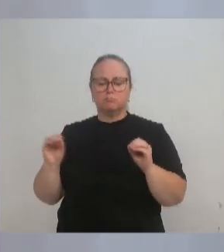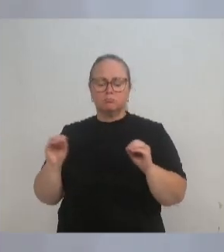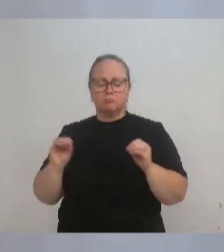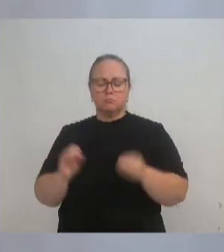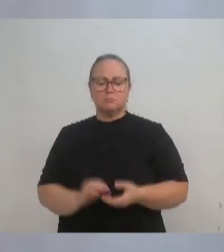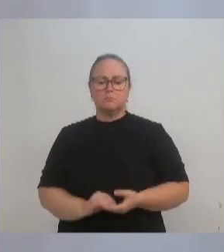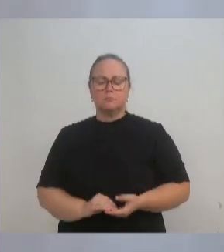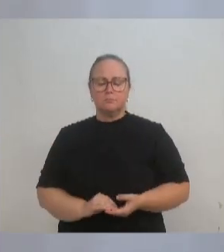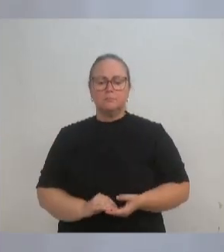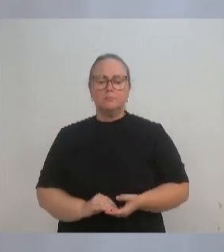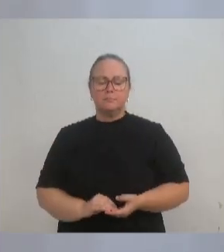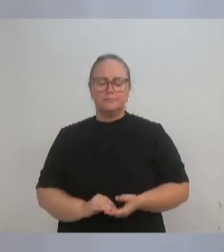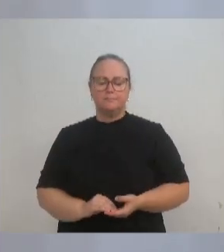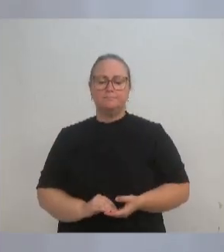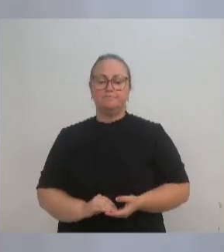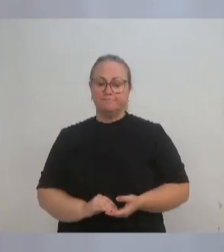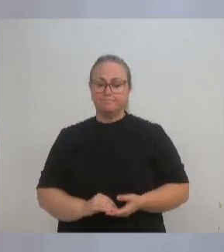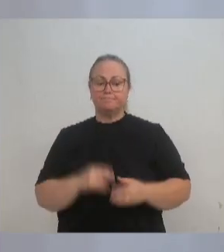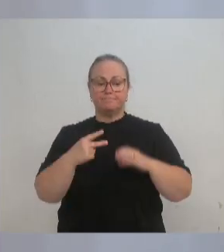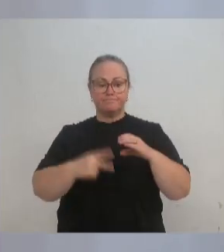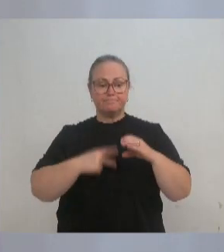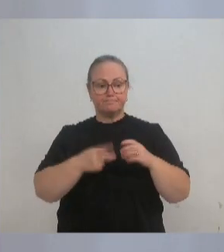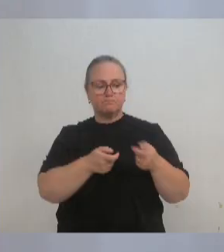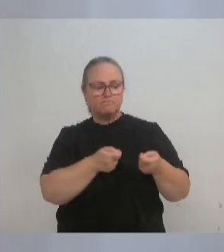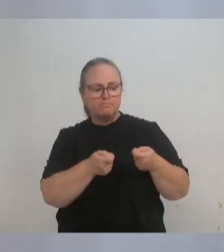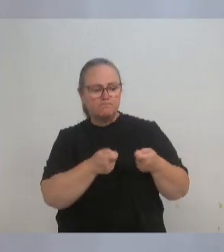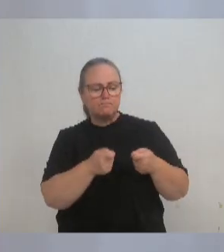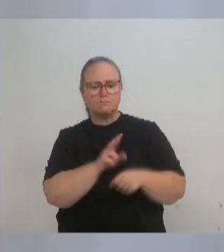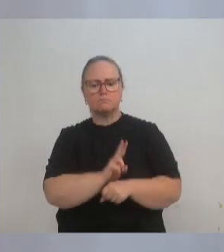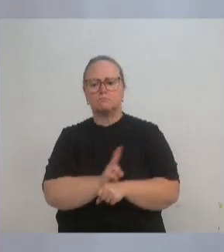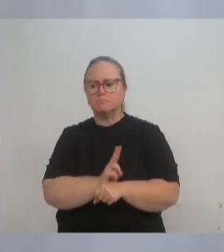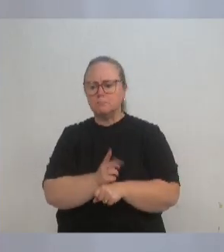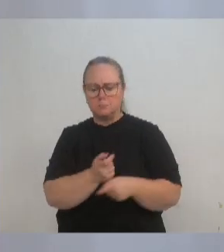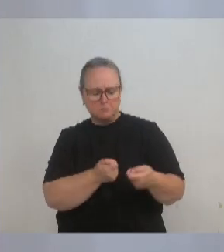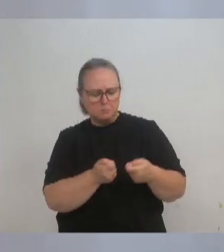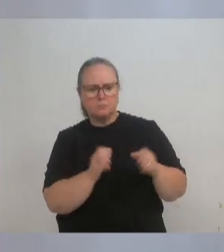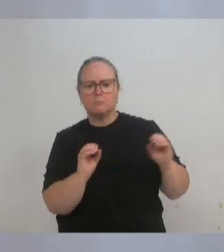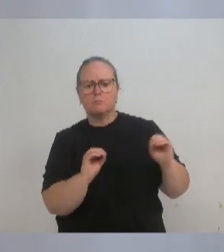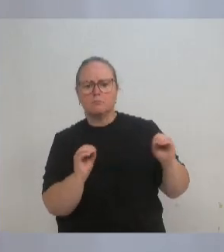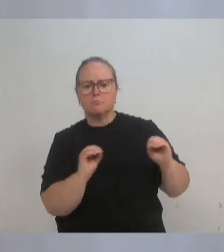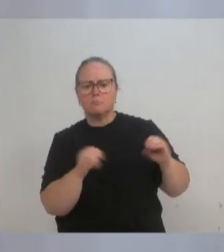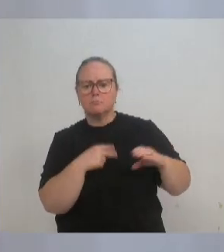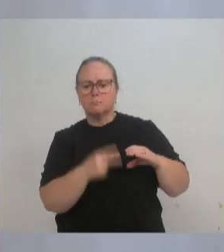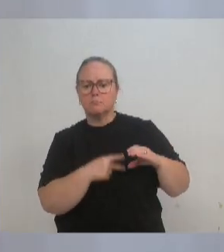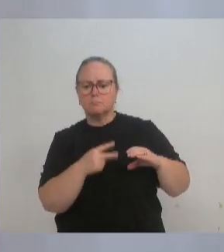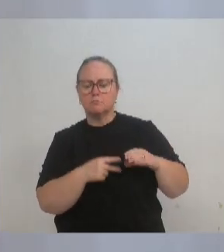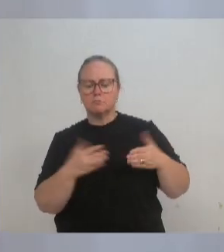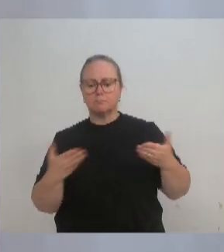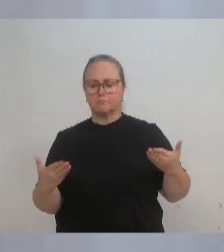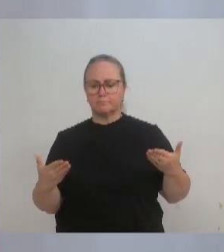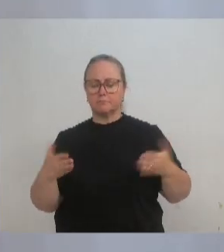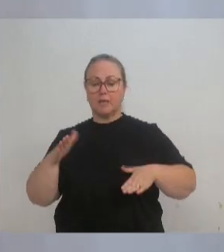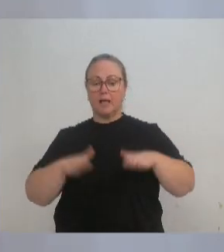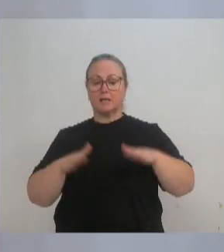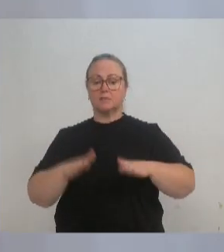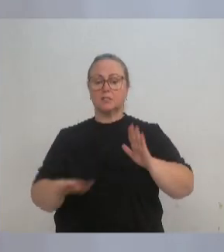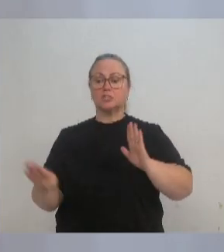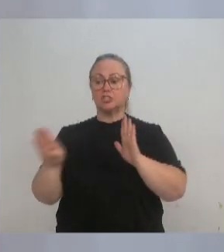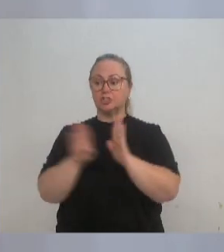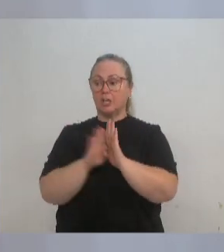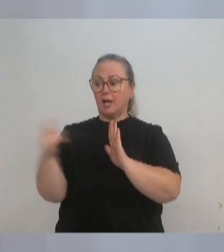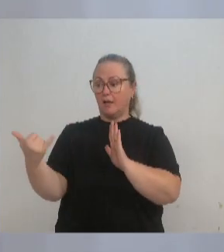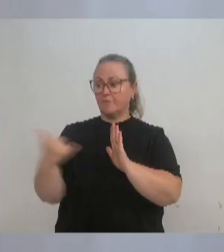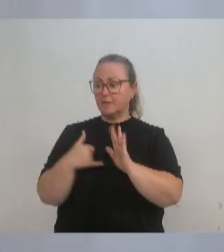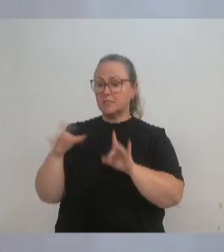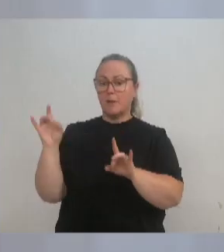sem controle desta casa, que é a fiscalizadora. E aí muitas vezes chegam as demandas aqui já prontas, sem